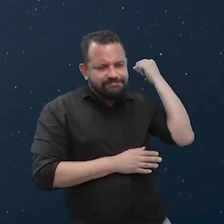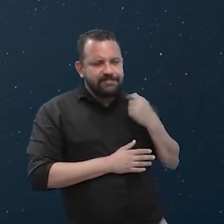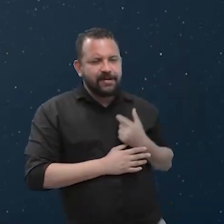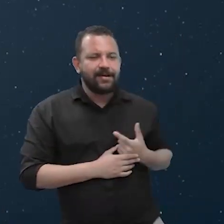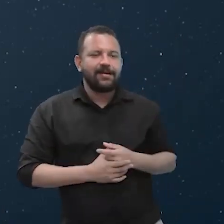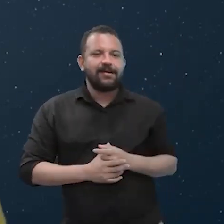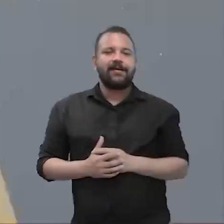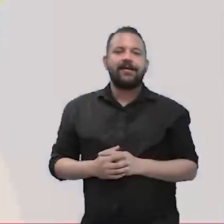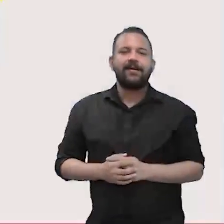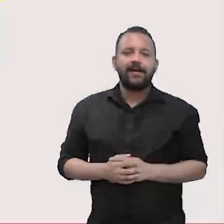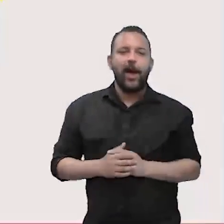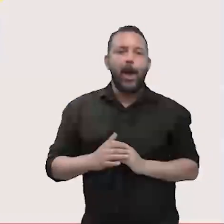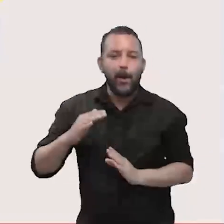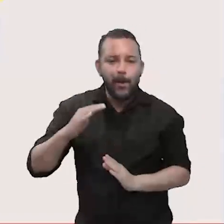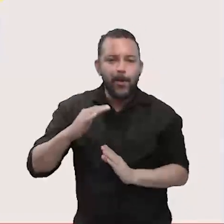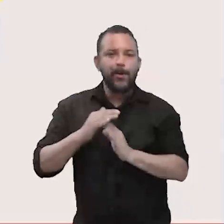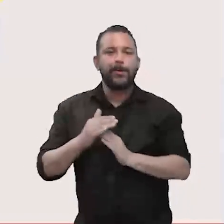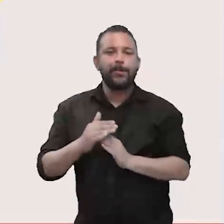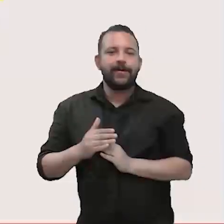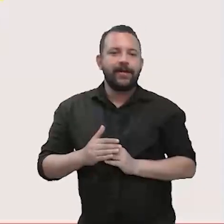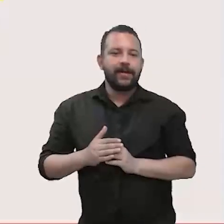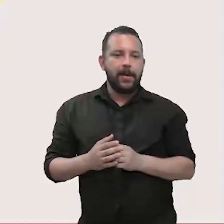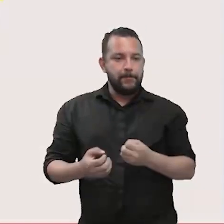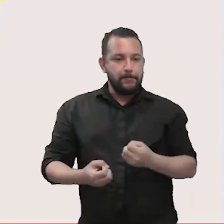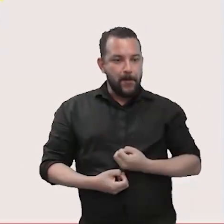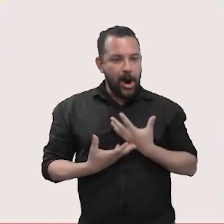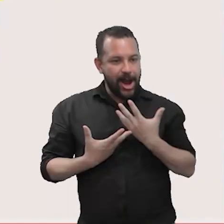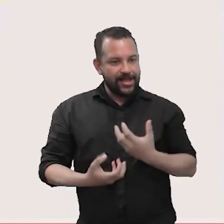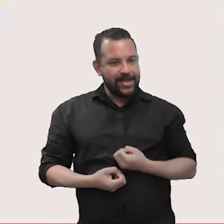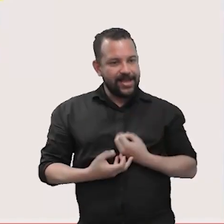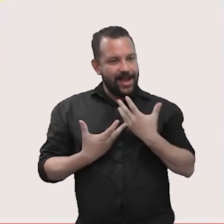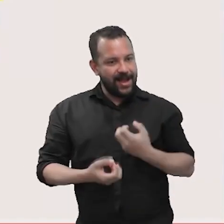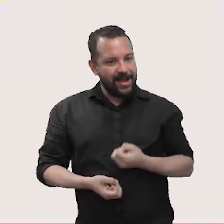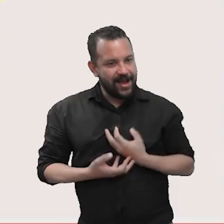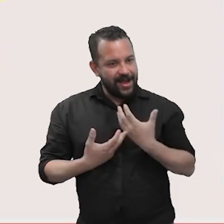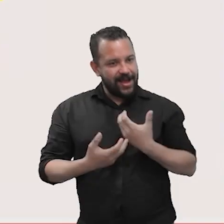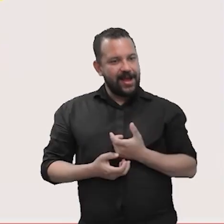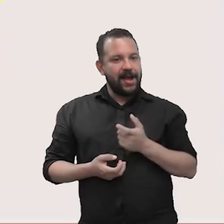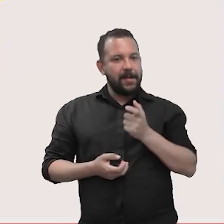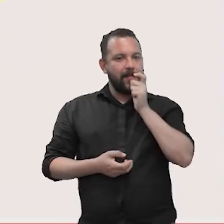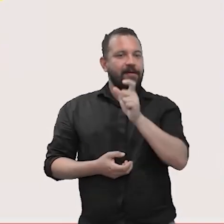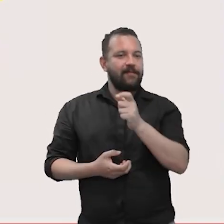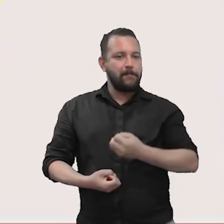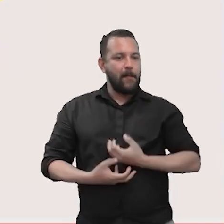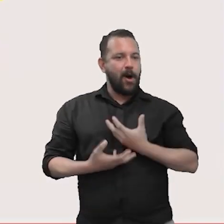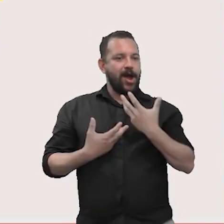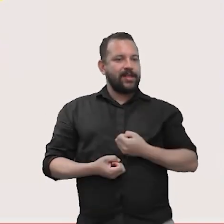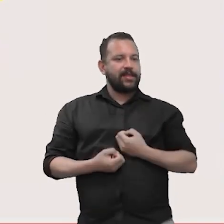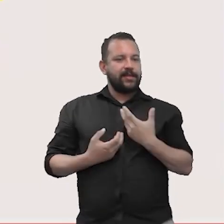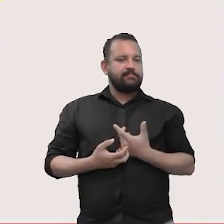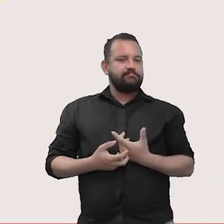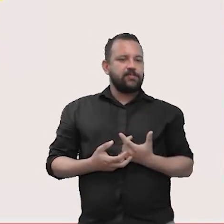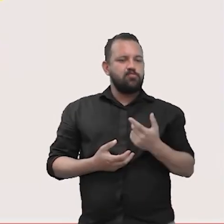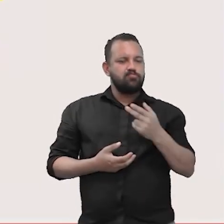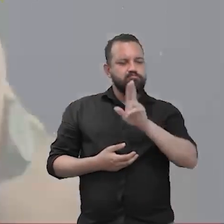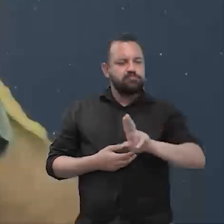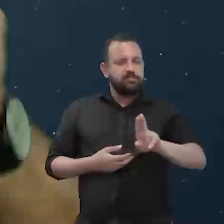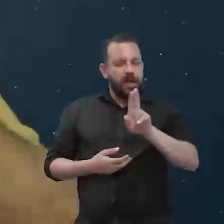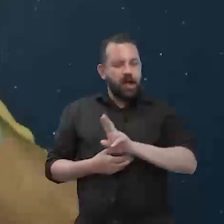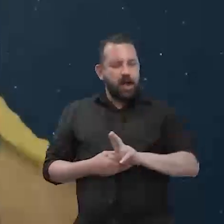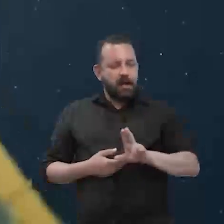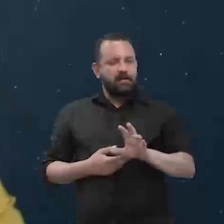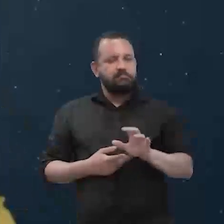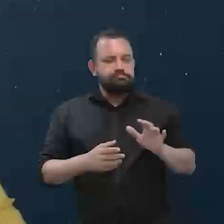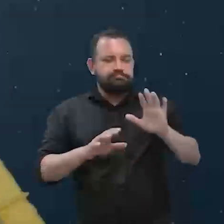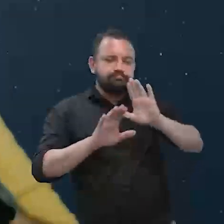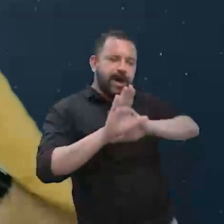na última função, função poética. As palavras no sentido figurado. Rapidinho, vem